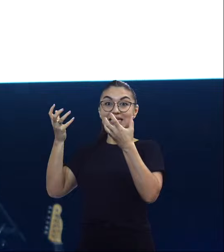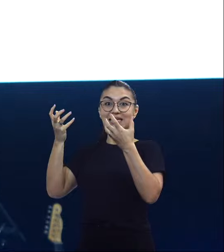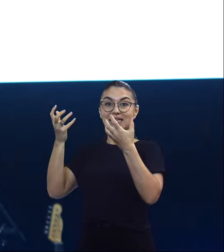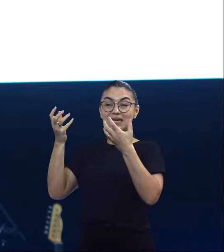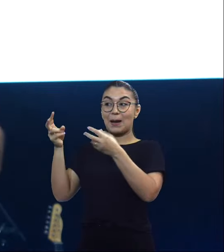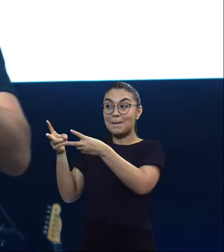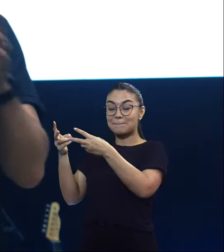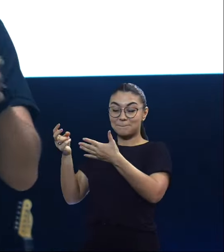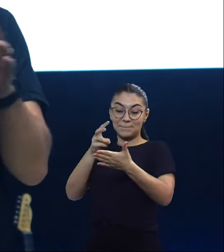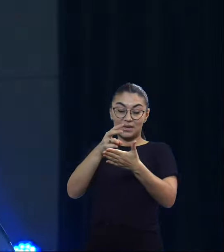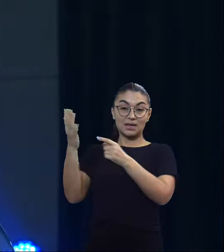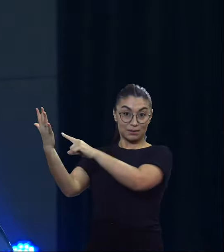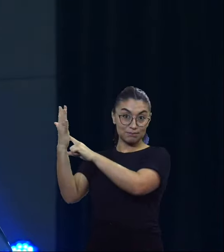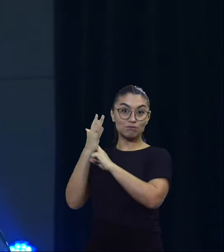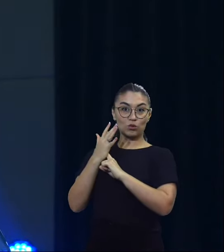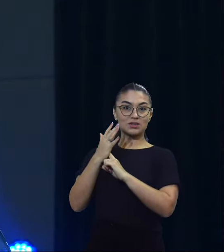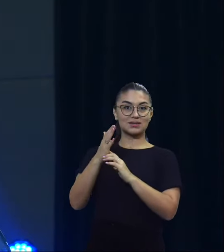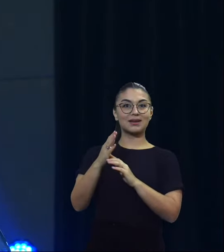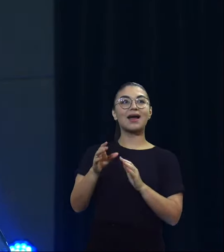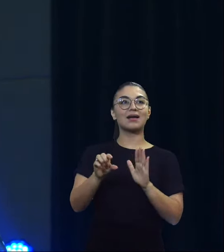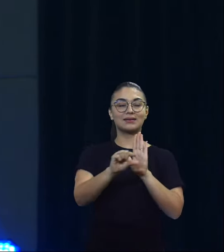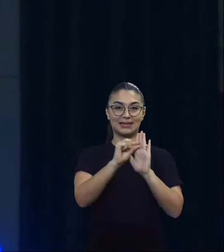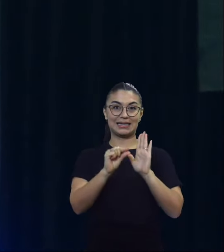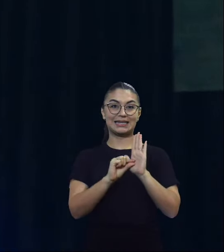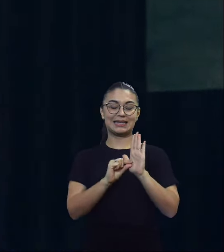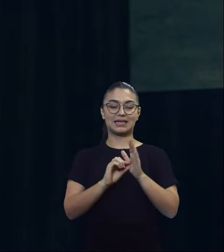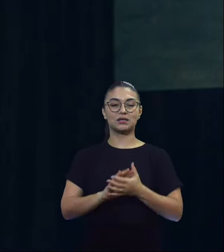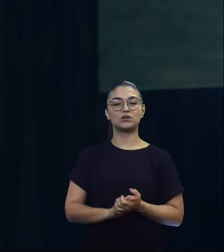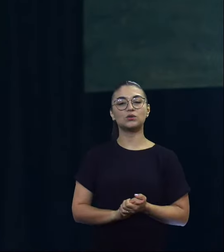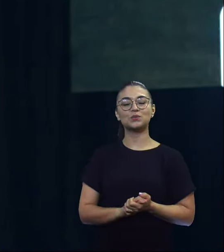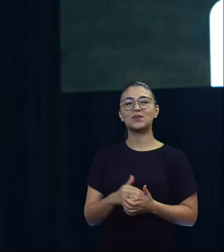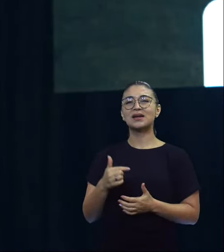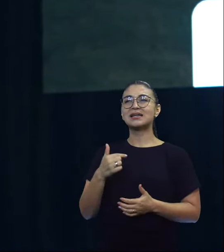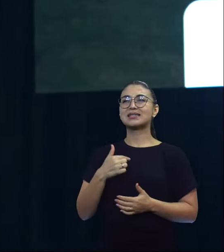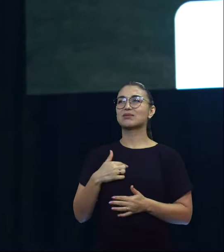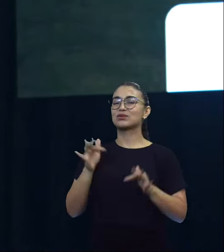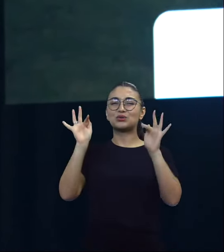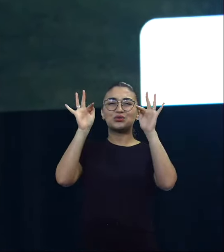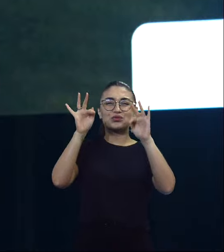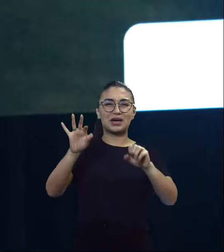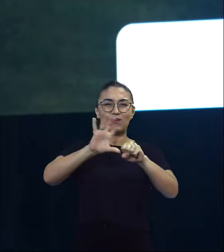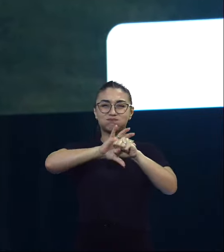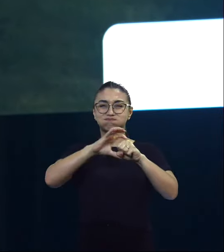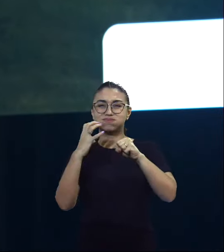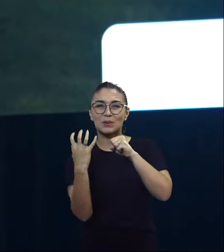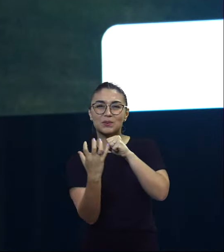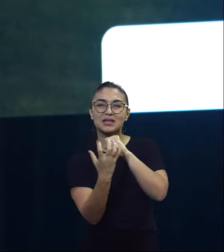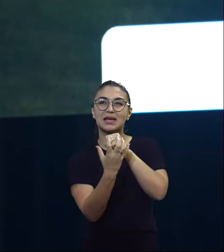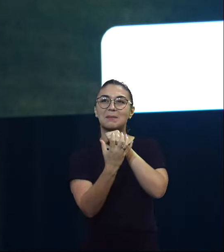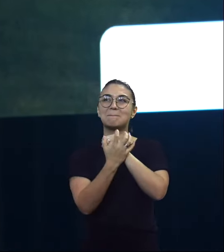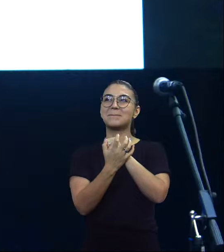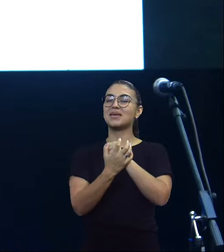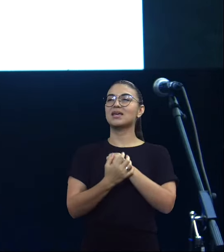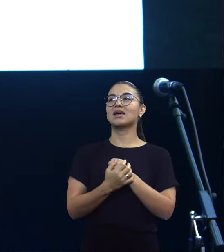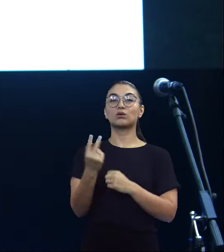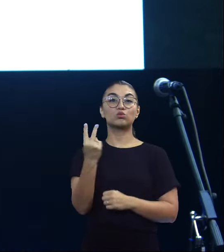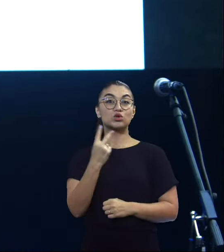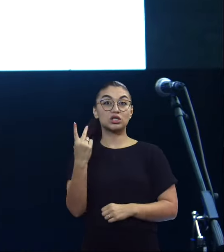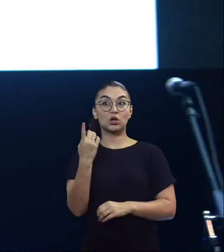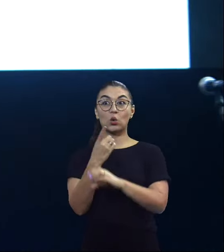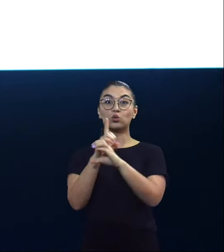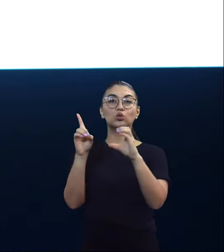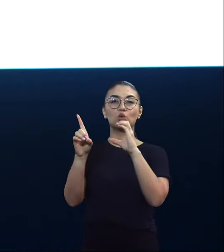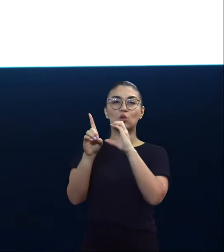revelar. E eu lembro que eu olhei para trás, naquele tempo a gente estava ainda no final de pandemia, começando um segundo culto e tudo muito menor, com